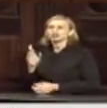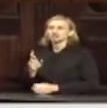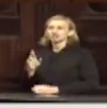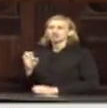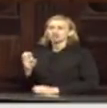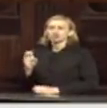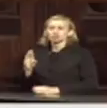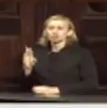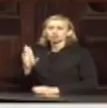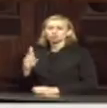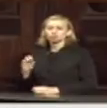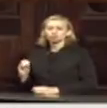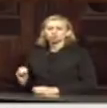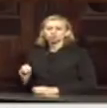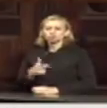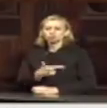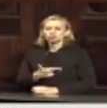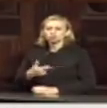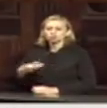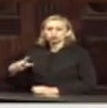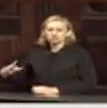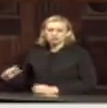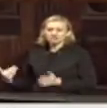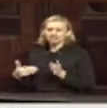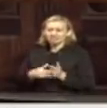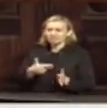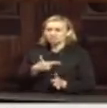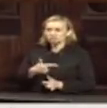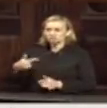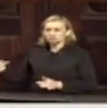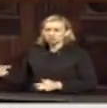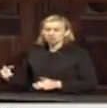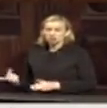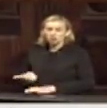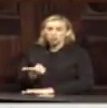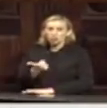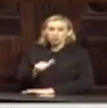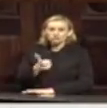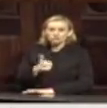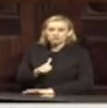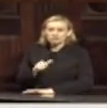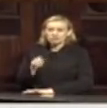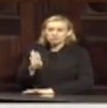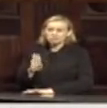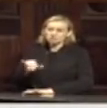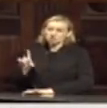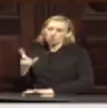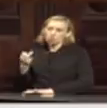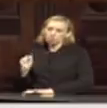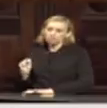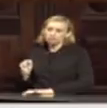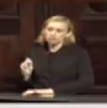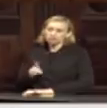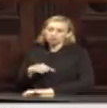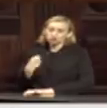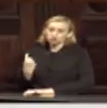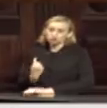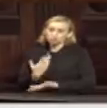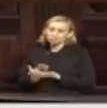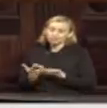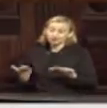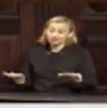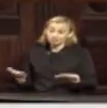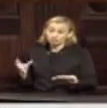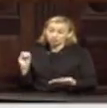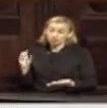FECAN de 2003 a 2017 foram 11 bilhões que nós perdemos de recurso para o